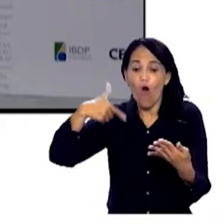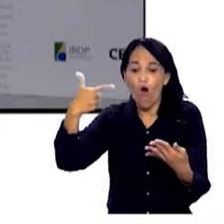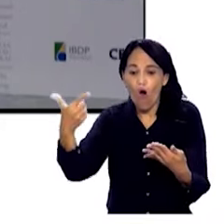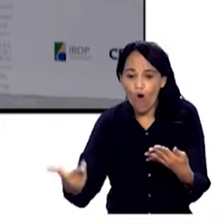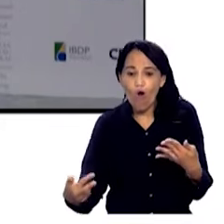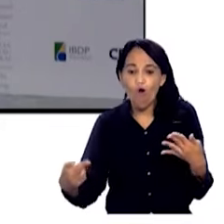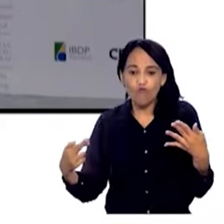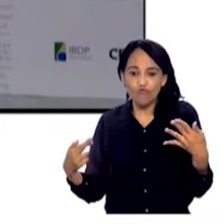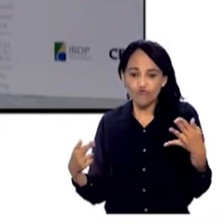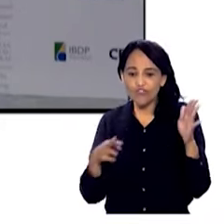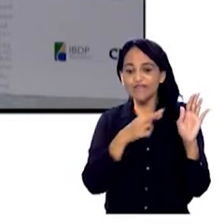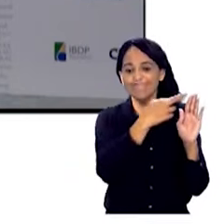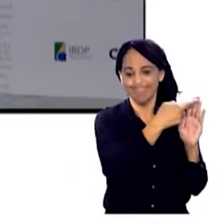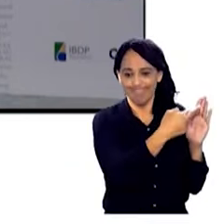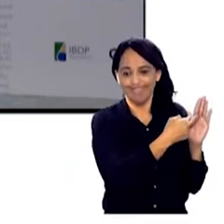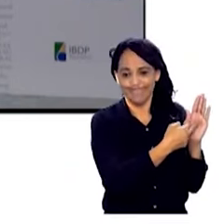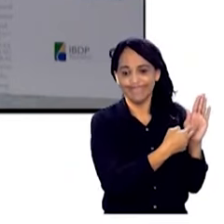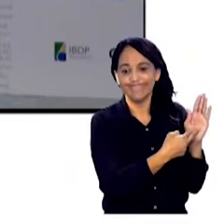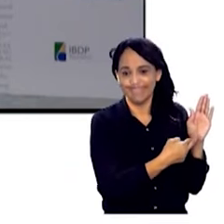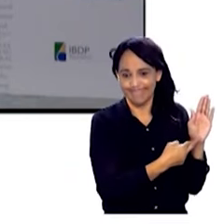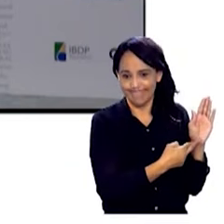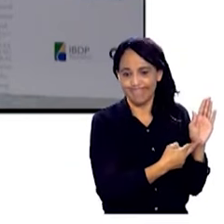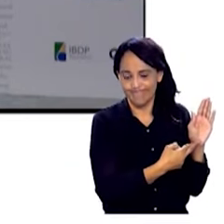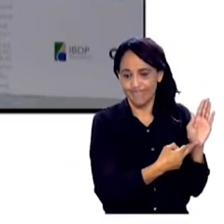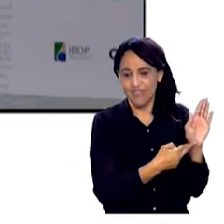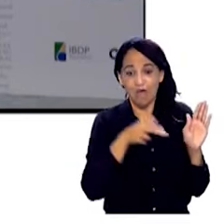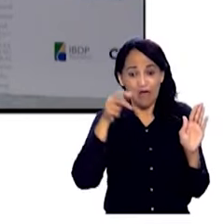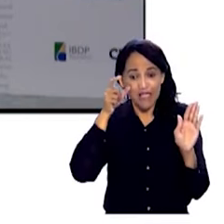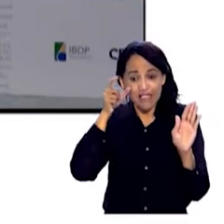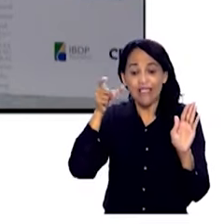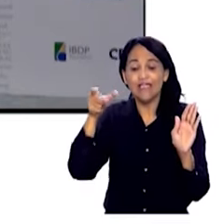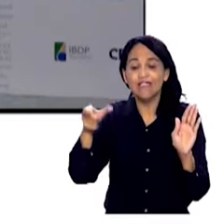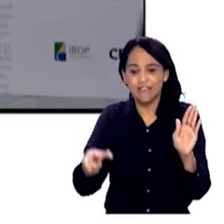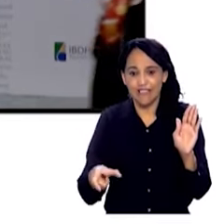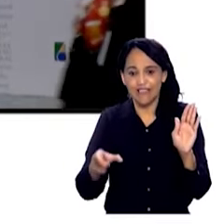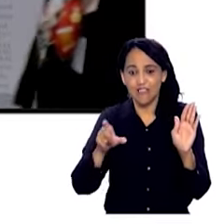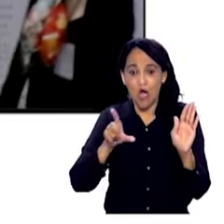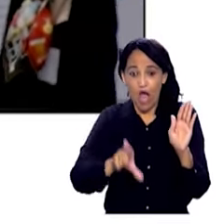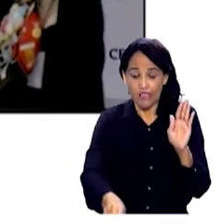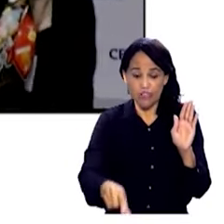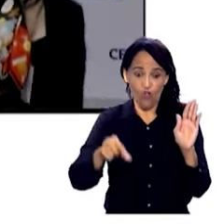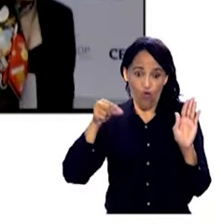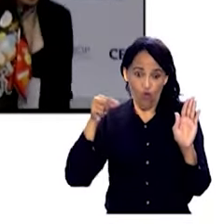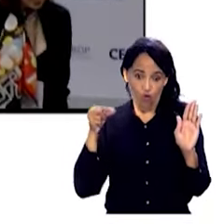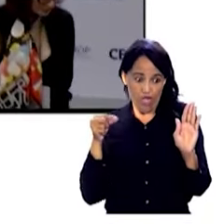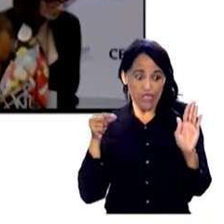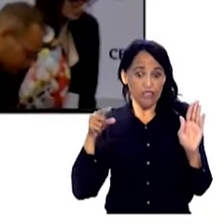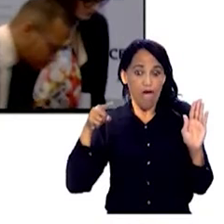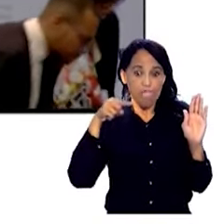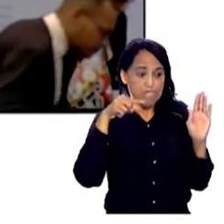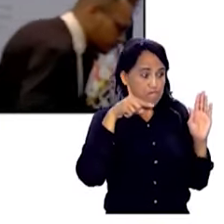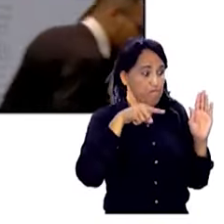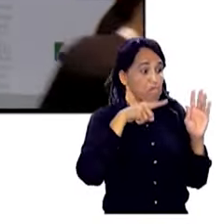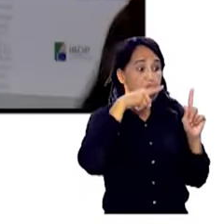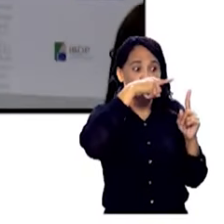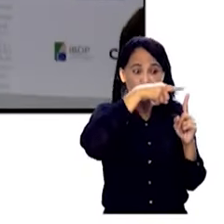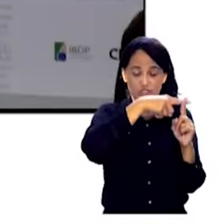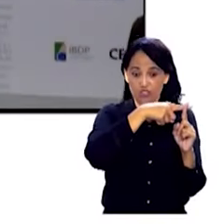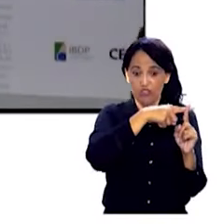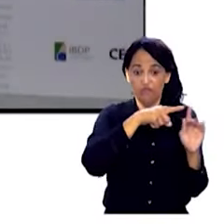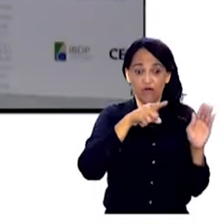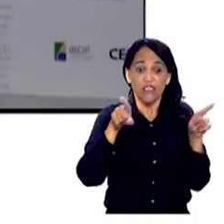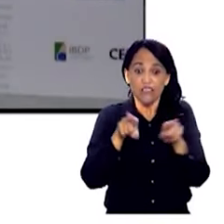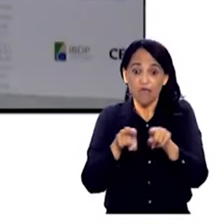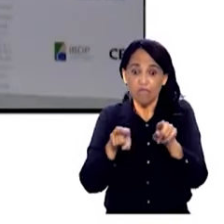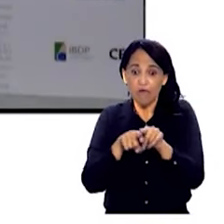uma distinção interessante e nós temos filtros positivos e negativos nos três países eh e é importante